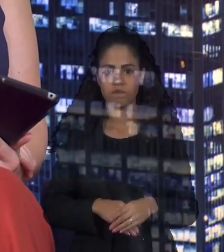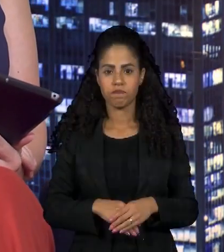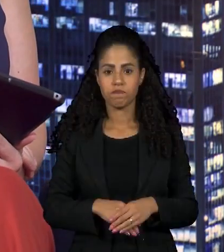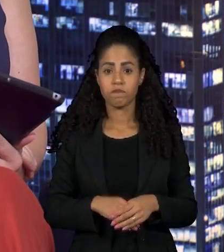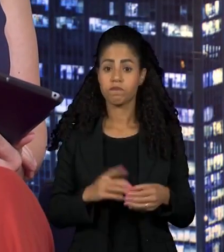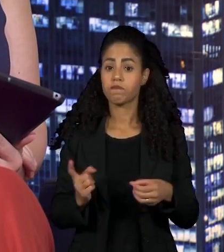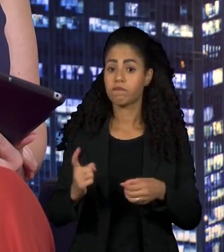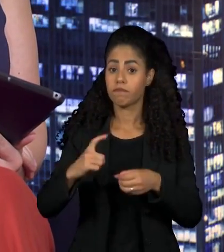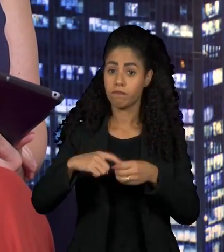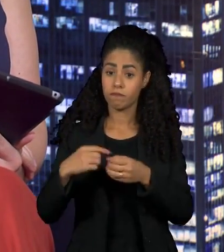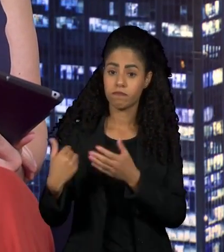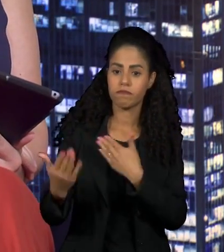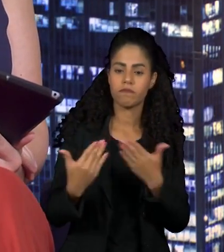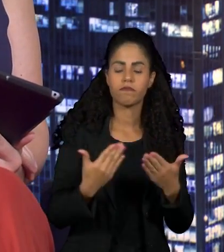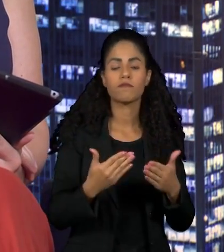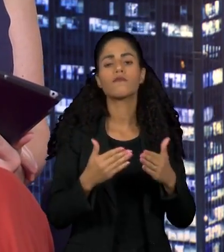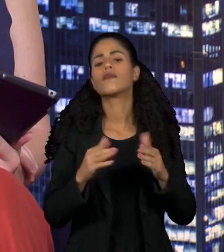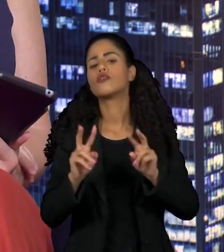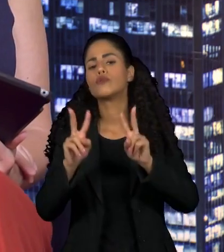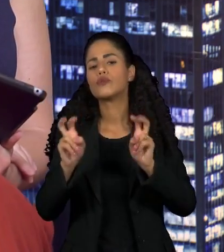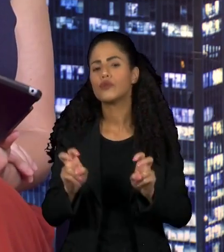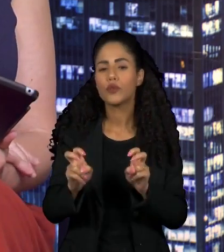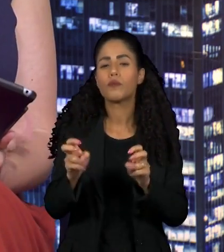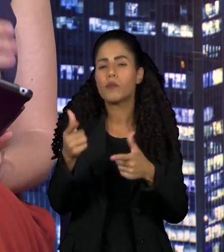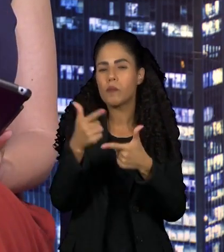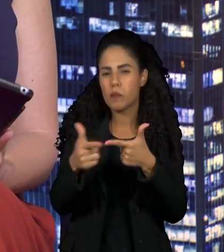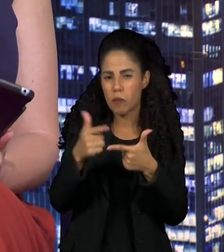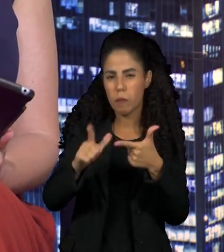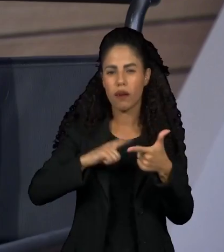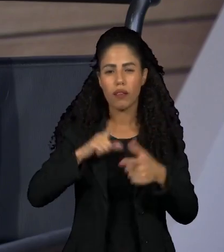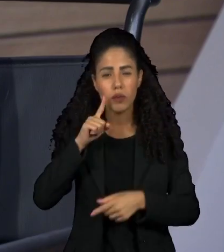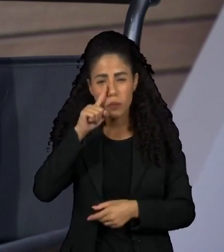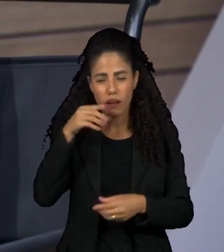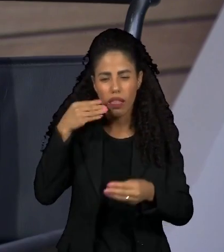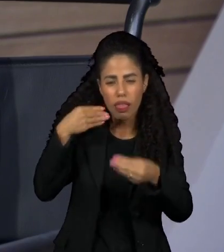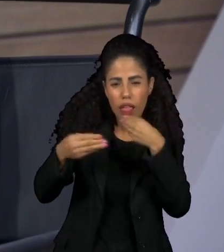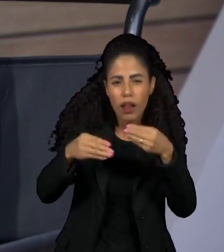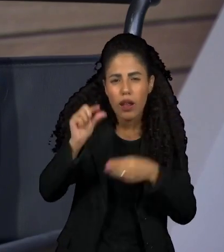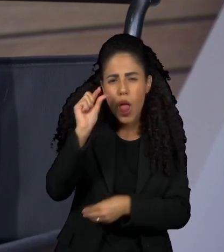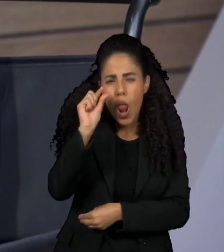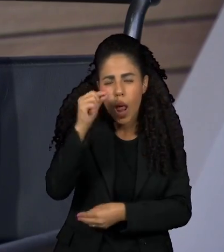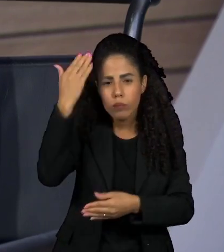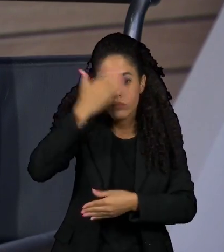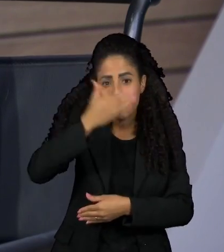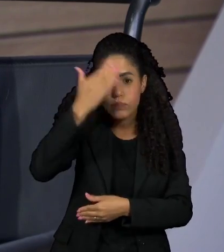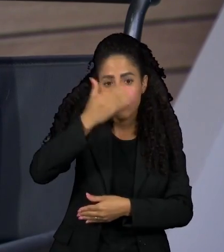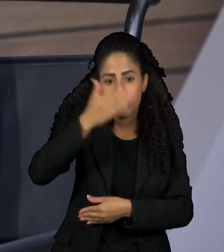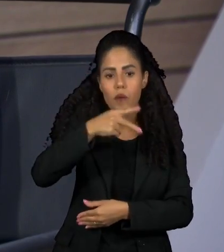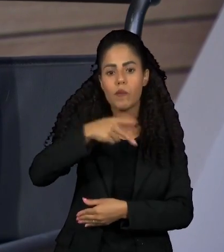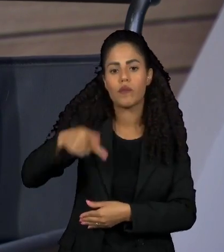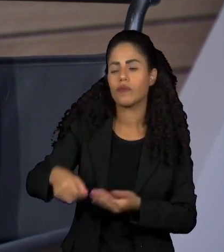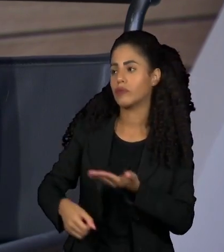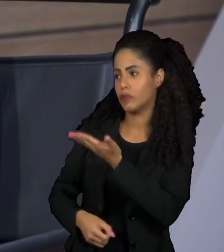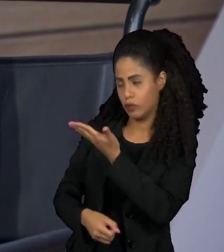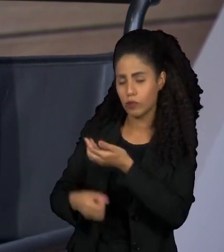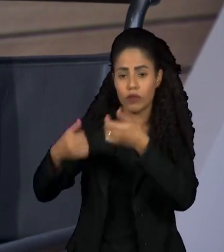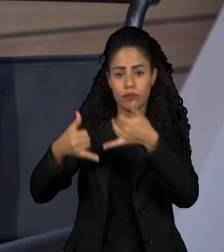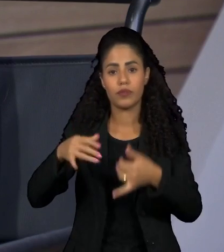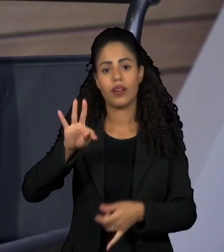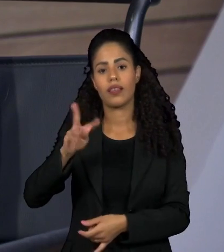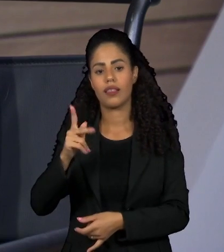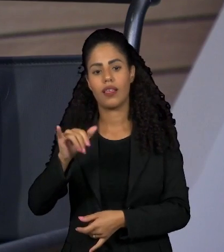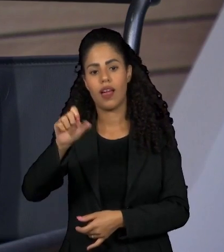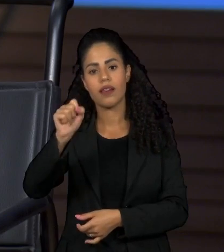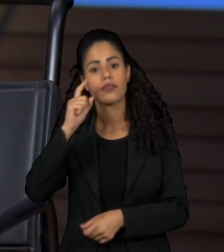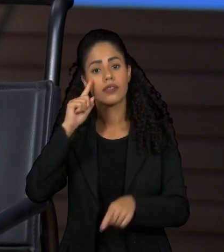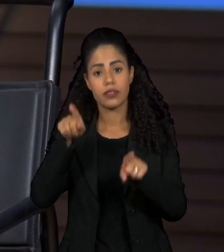Voltamos a conversar sobre o perigo dos microplásticos com a médica Thaís Mauad, professora associada do Departamento de Patologia da